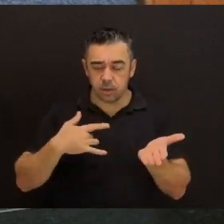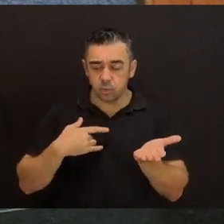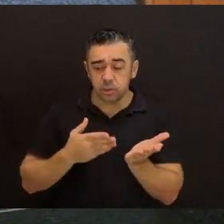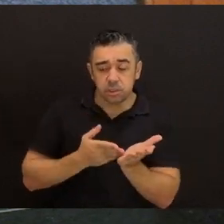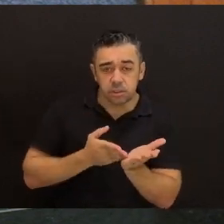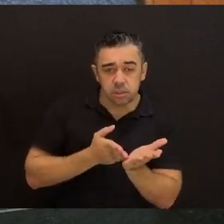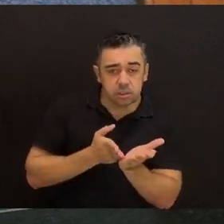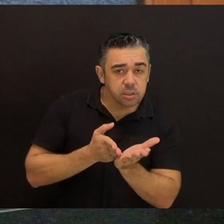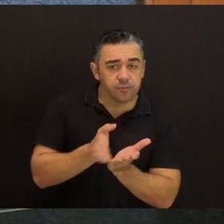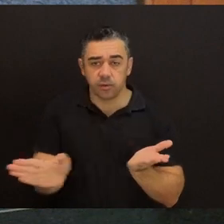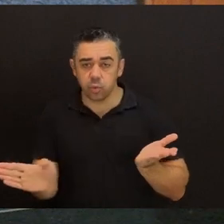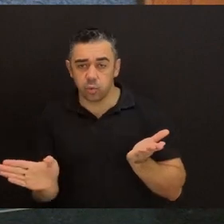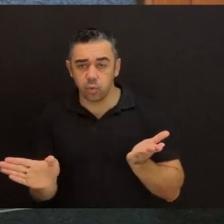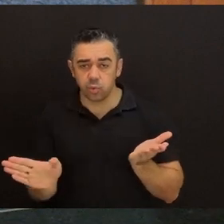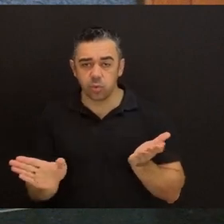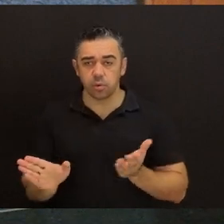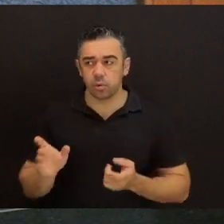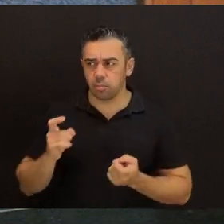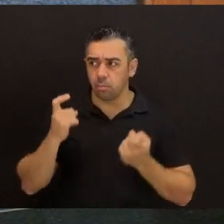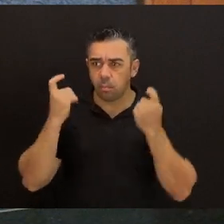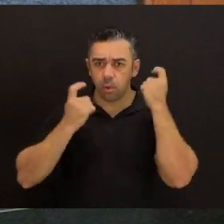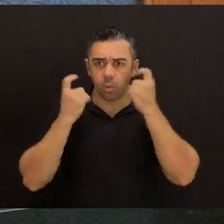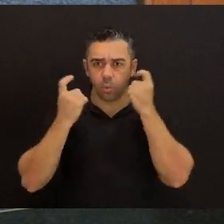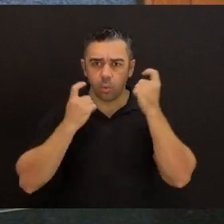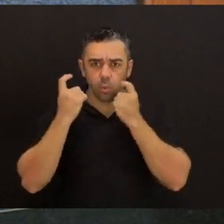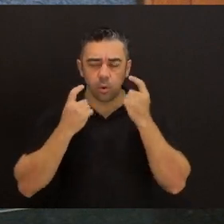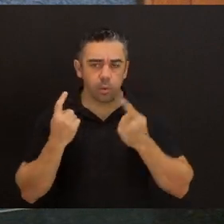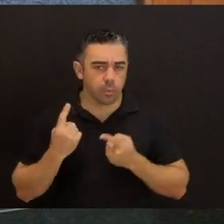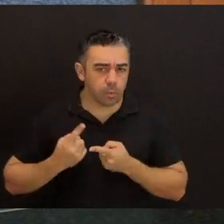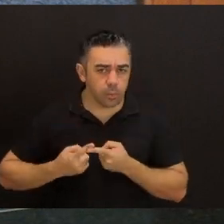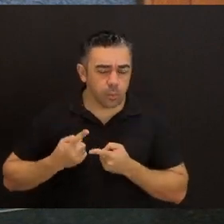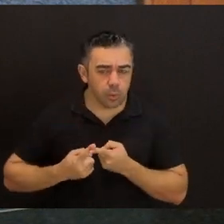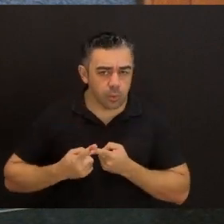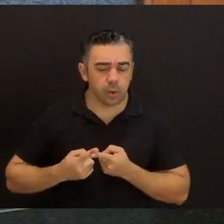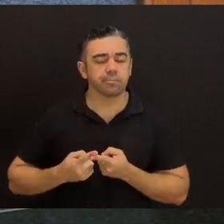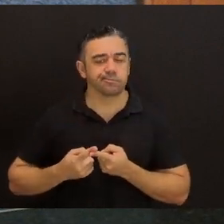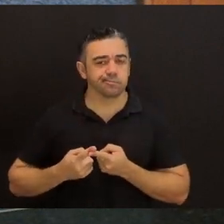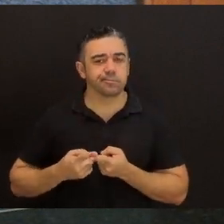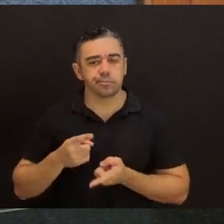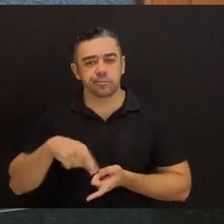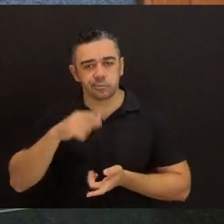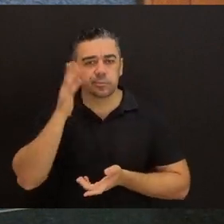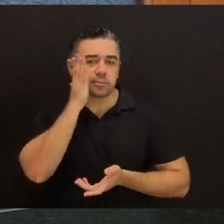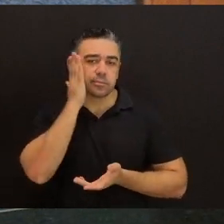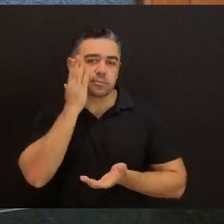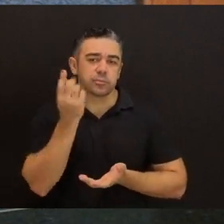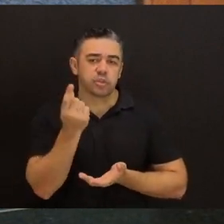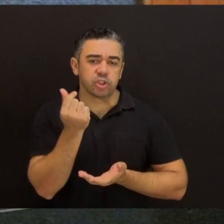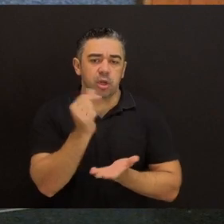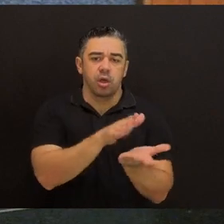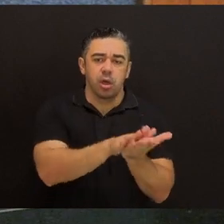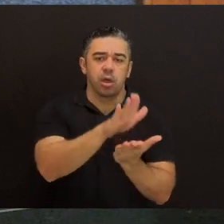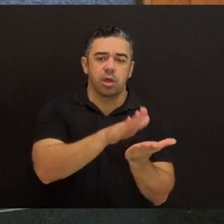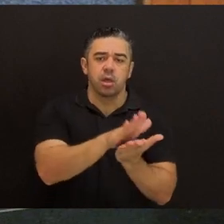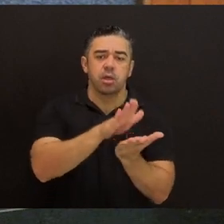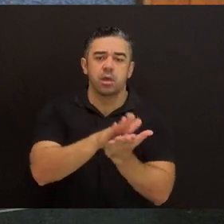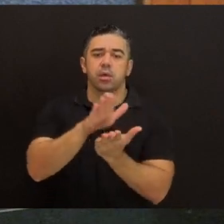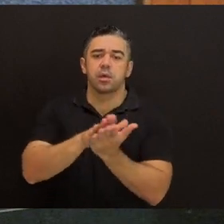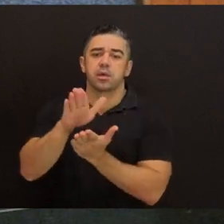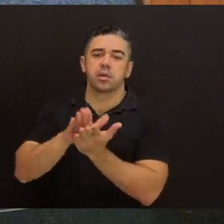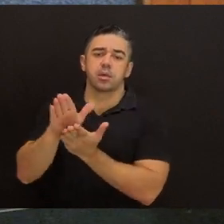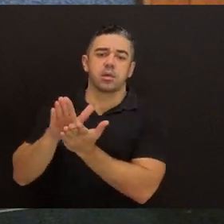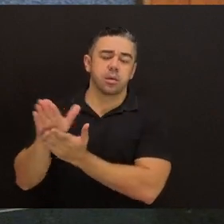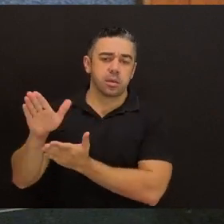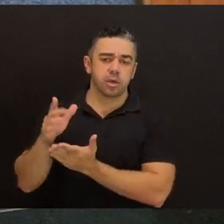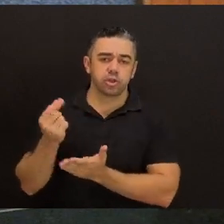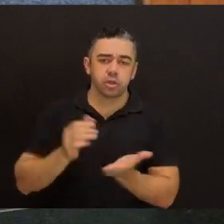imediato eu fiquei muito preocupado extremamente preocupado porque nós sabemos o quanto de dinheiro que nós aprovamos nessa casa de leis para que